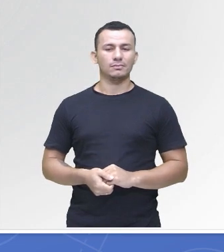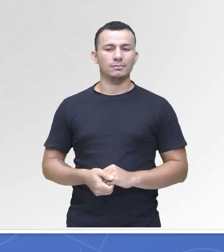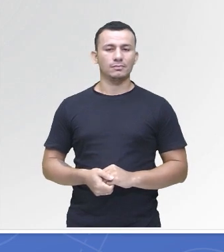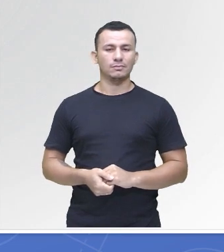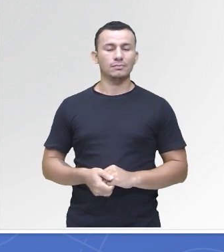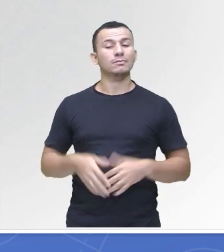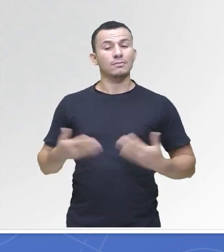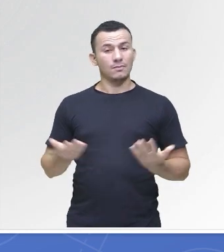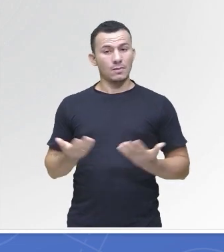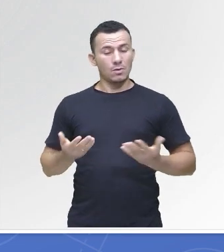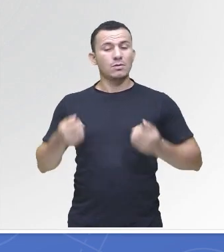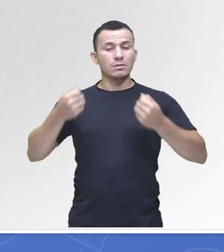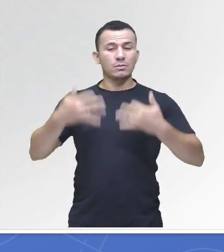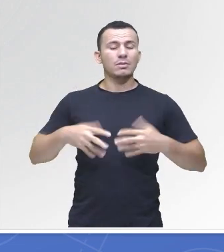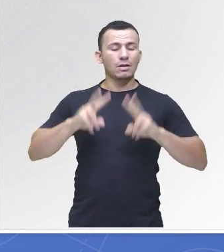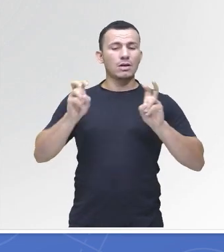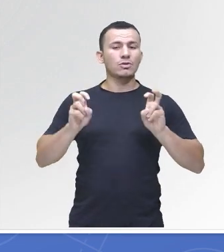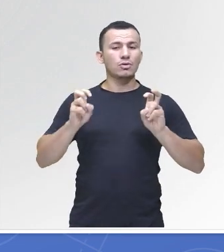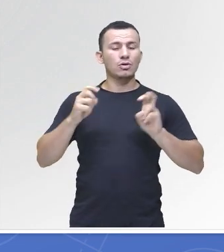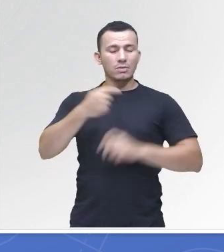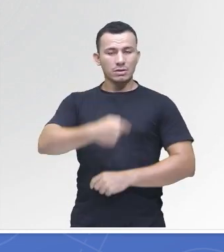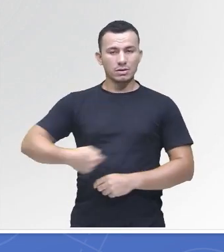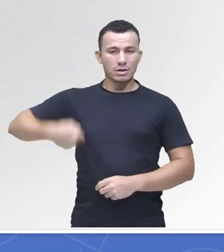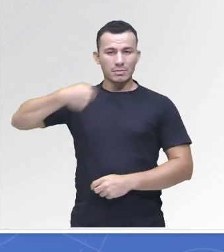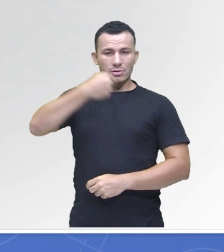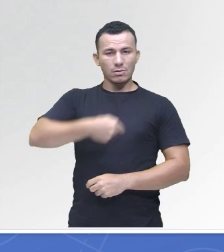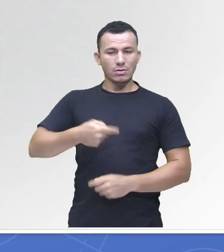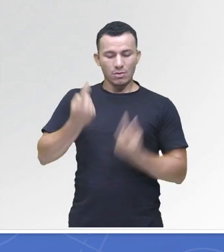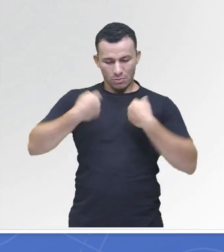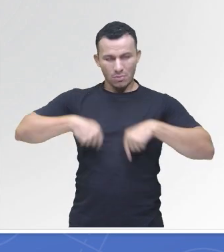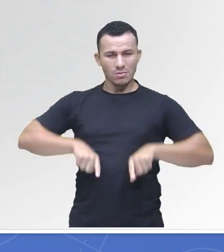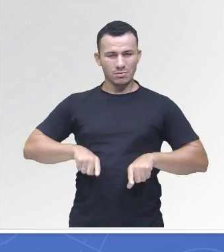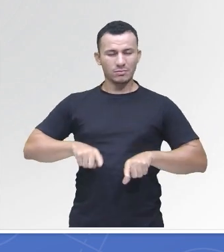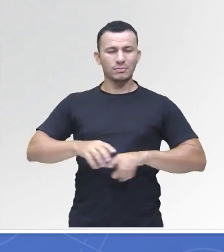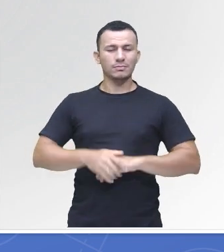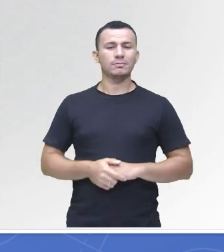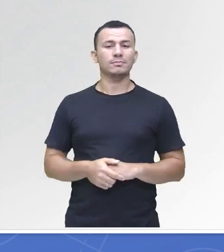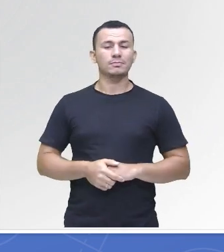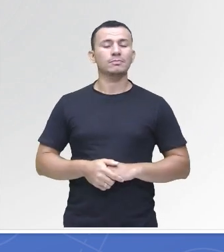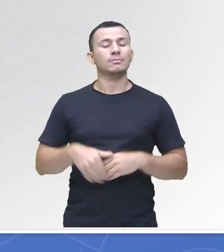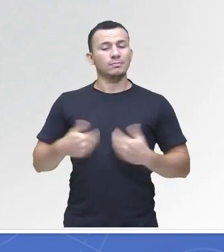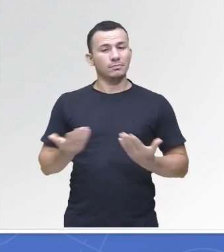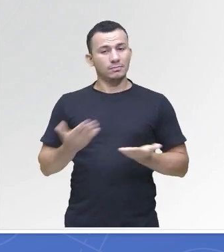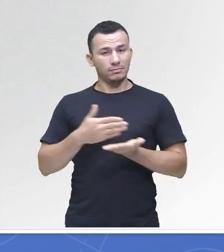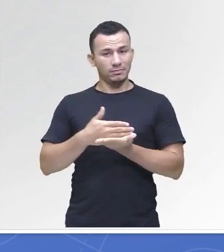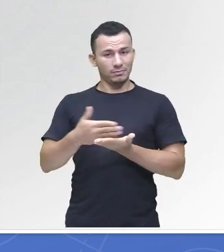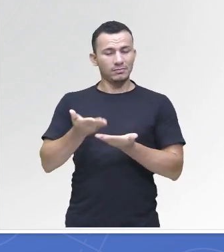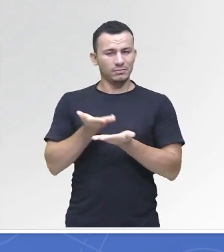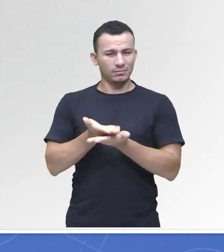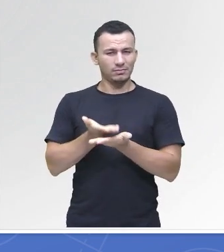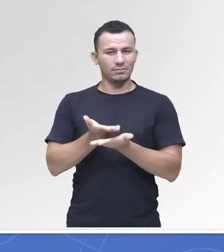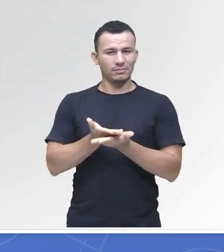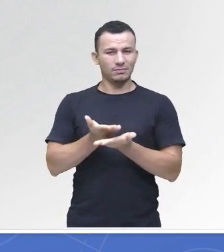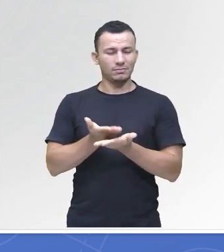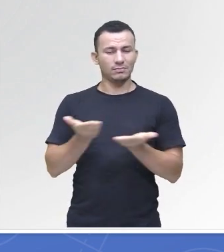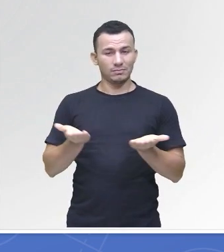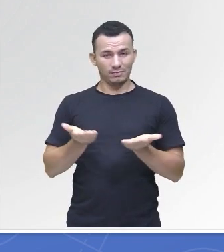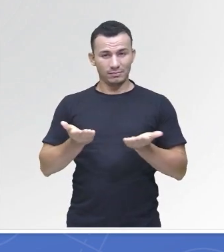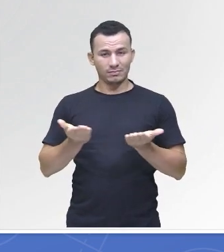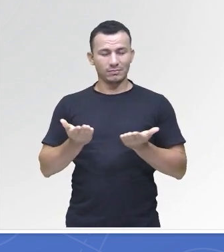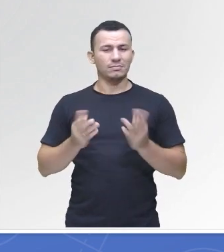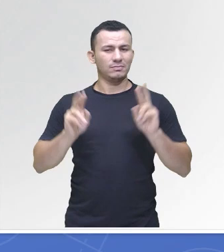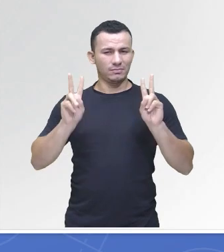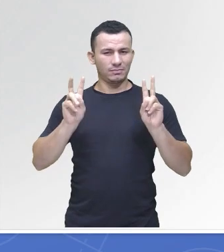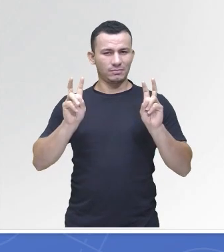vamos falar aí sobre o sistema circulatório, né? Então vamos iniciar aí nesse componente,